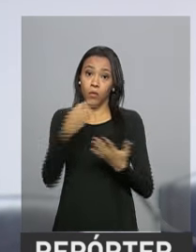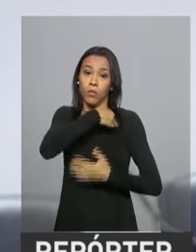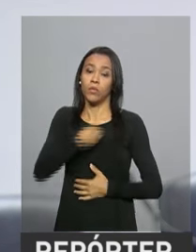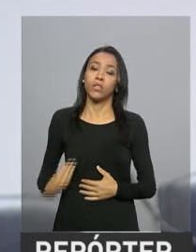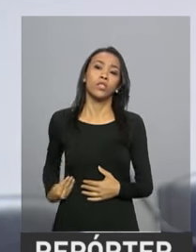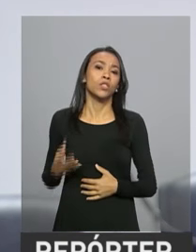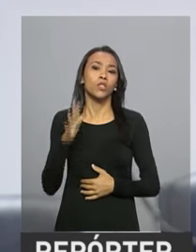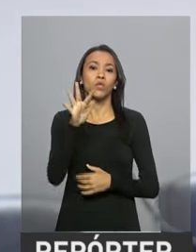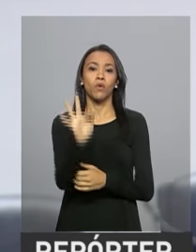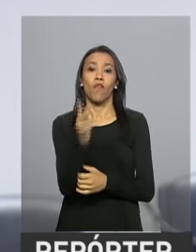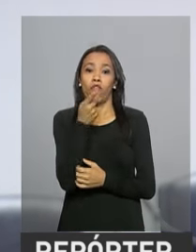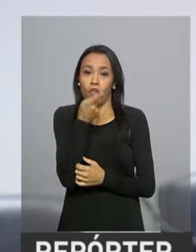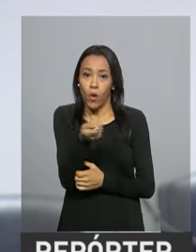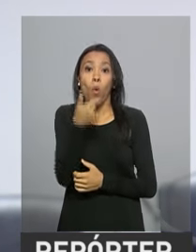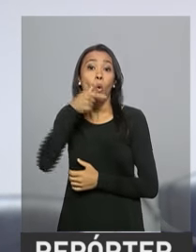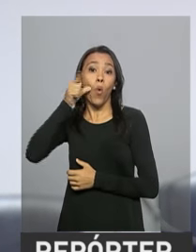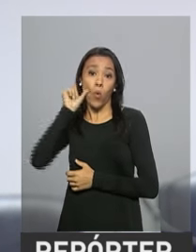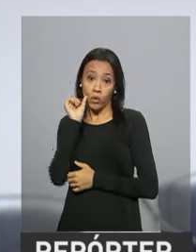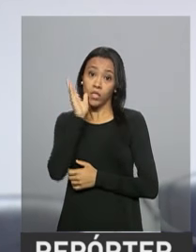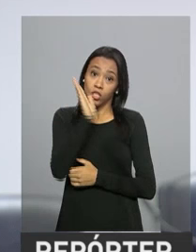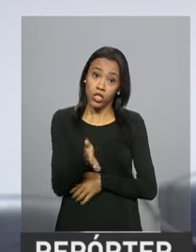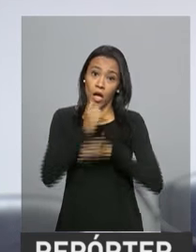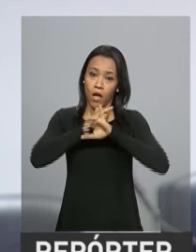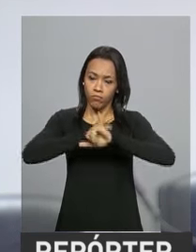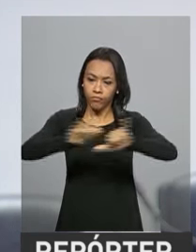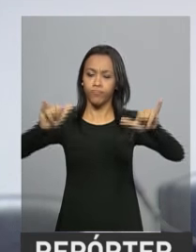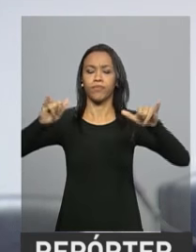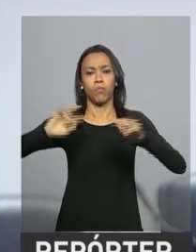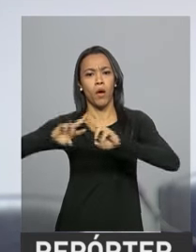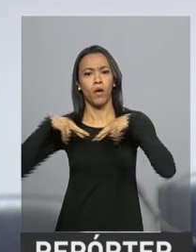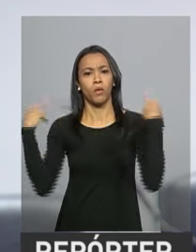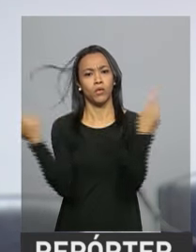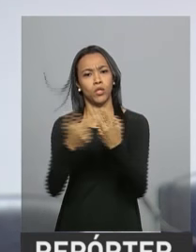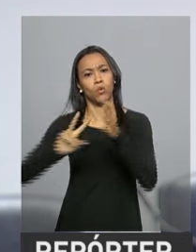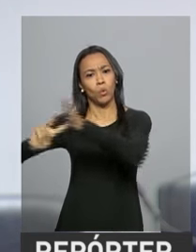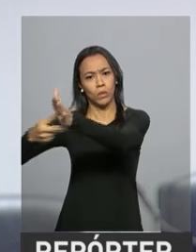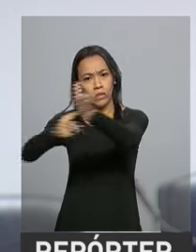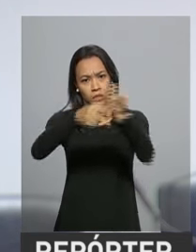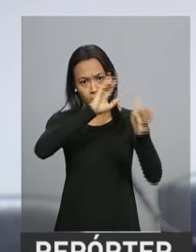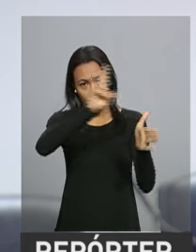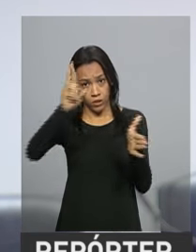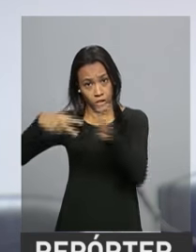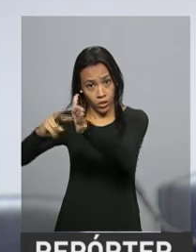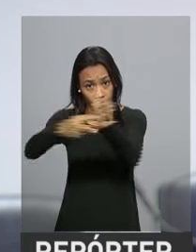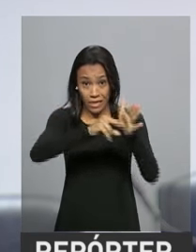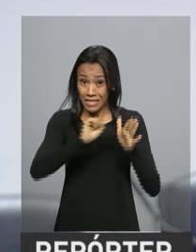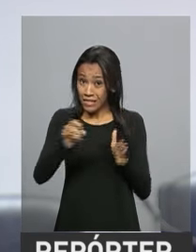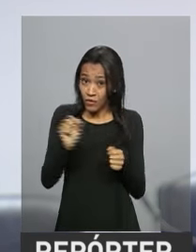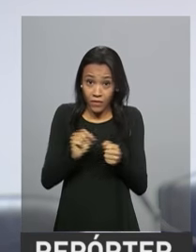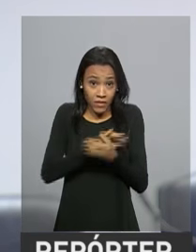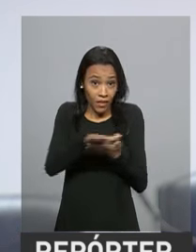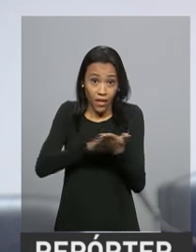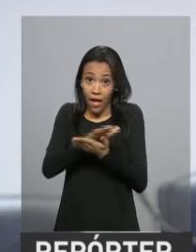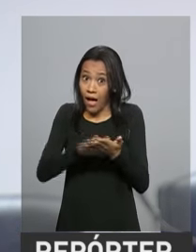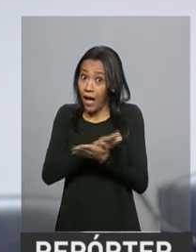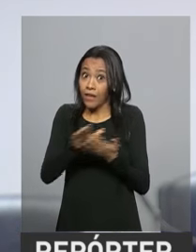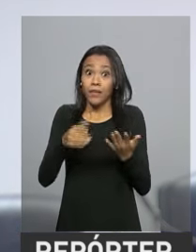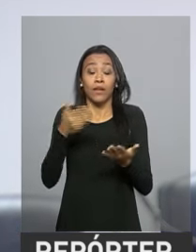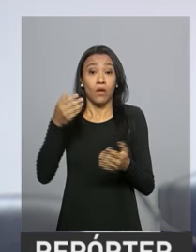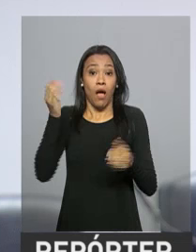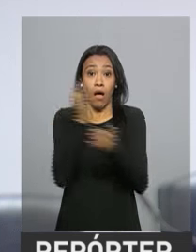reafirmou o que havia dito Ontem à centrais sindicais de que se nada for feito o desemprego pode chegar a